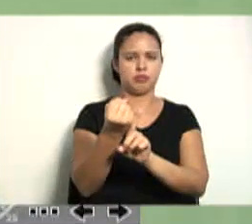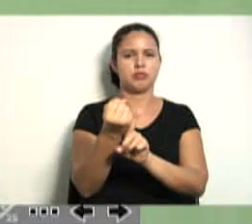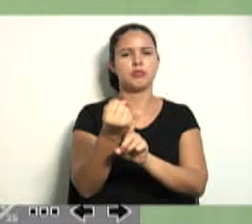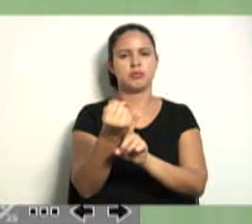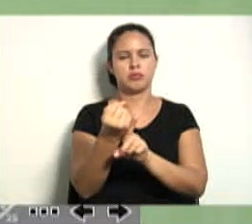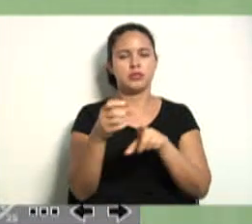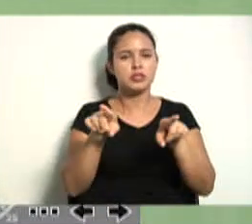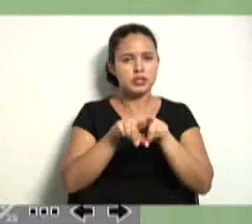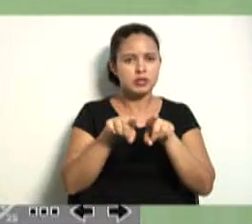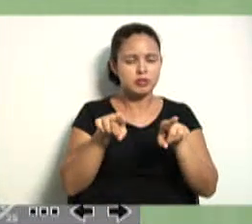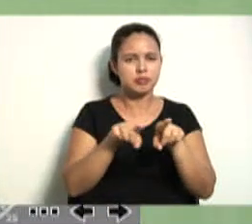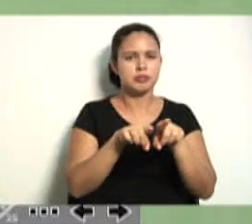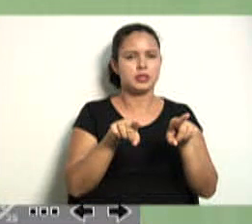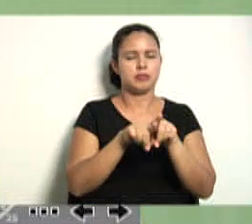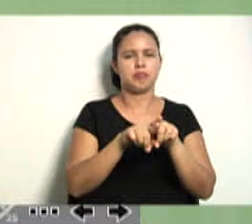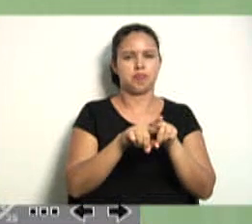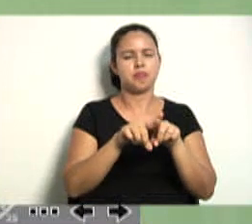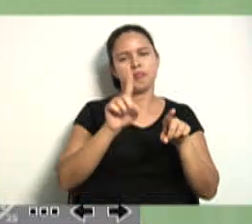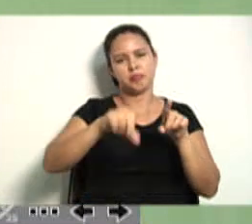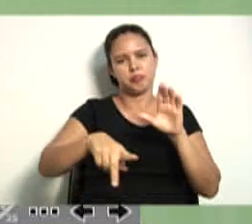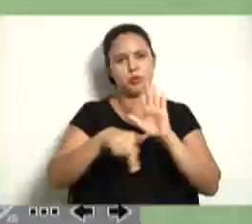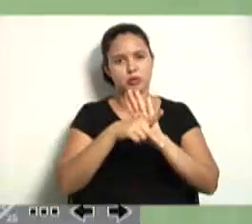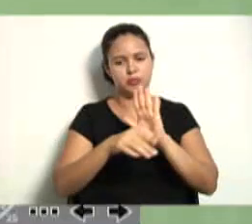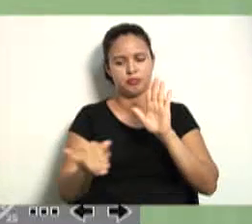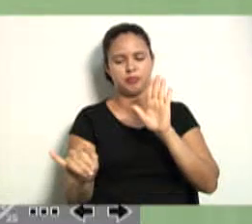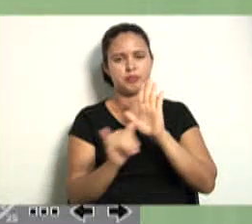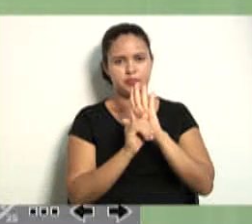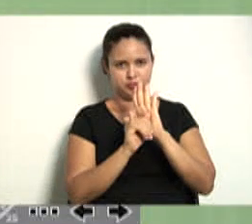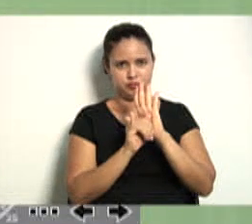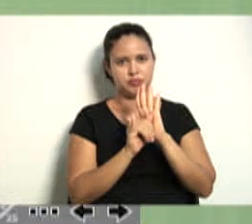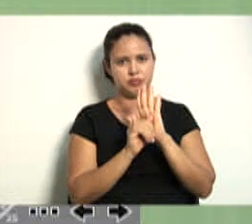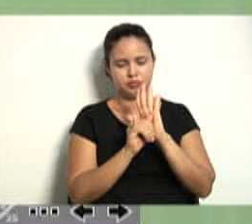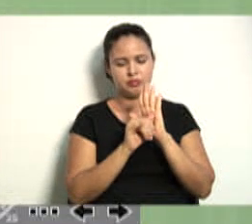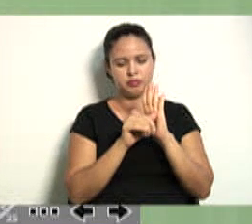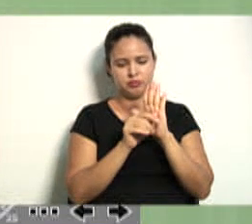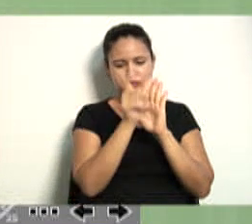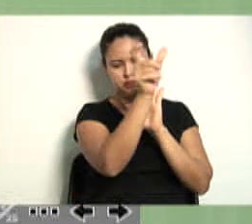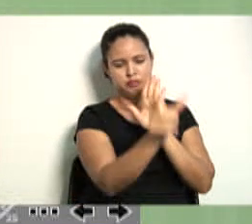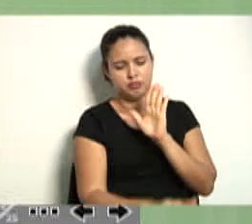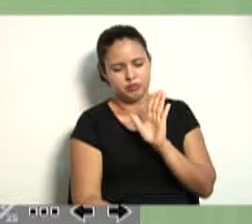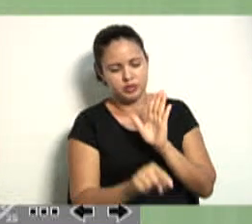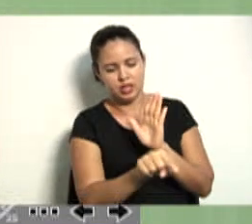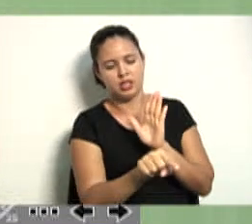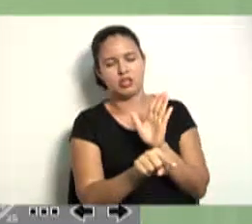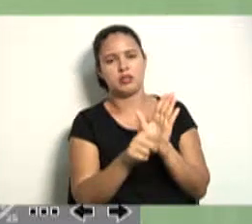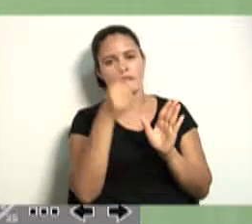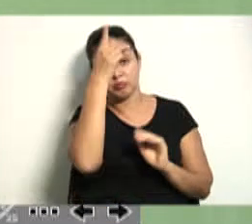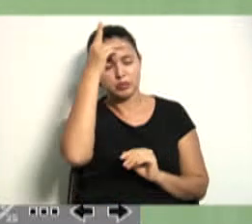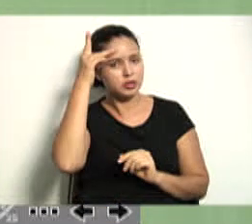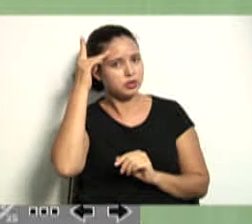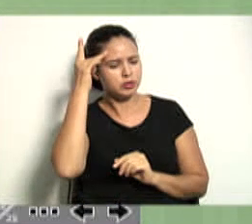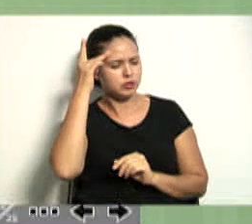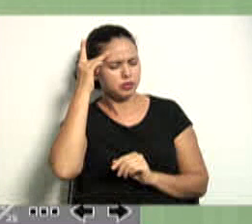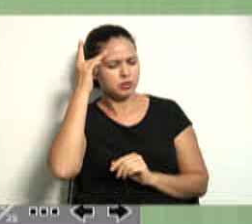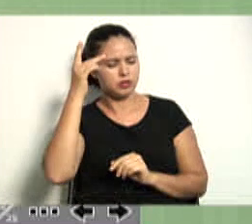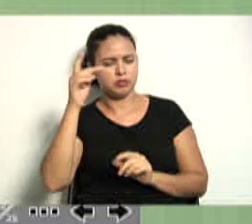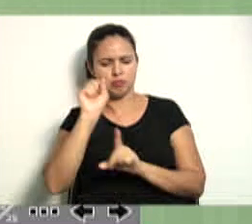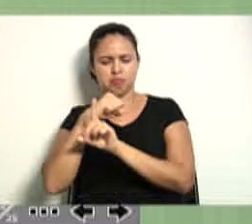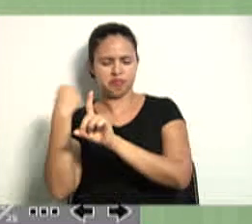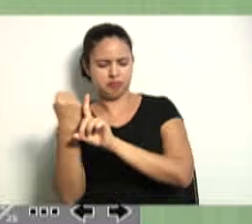ele confere uma identidade ao trabalhador. A pessoa é socialmente identificada e